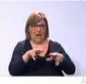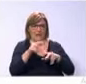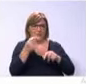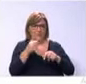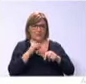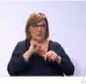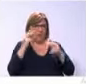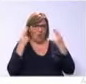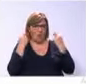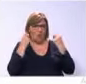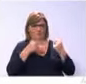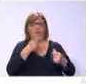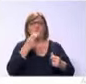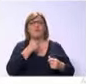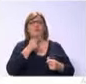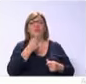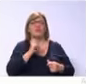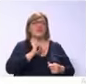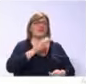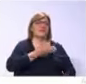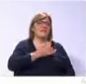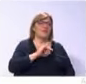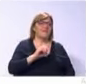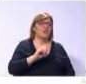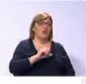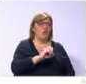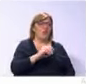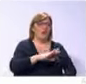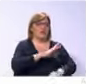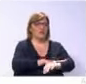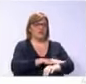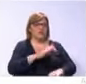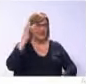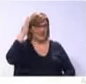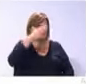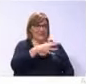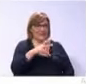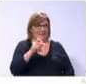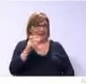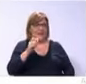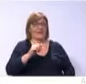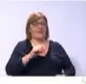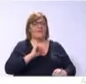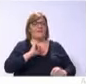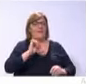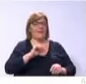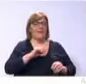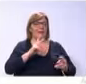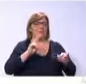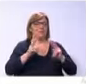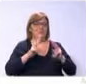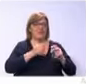tudo indica é ela entra diogo boa alma administrador ou santa clara e o empresário de 79